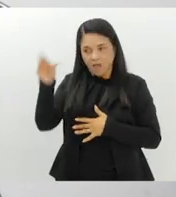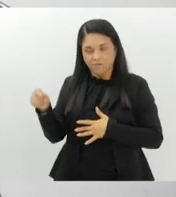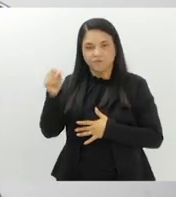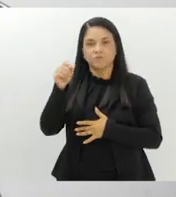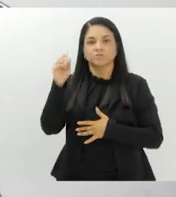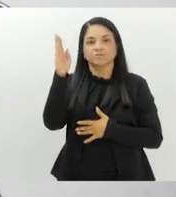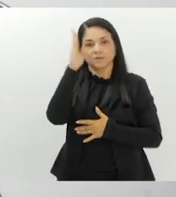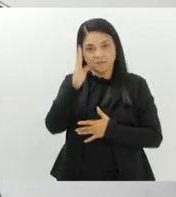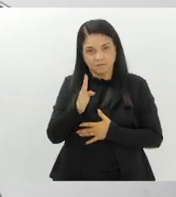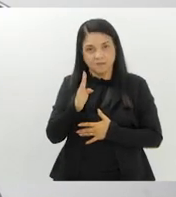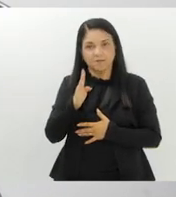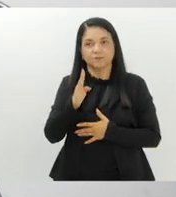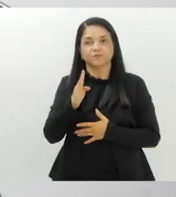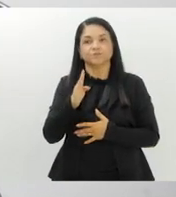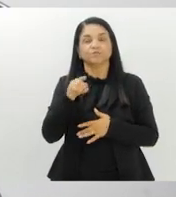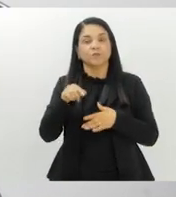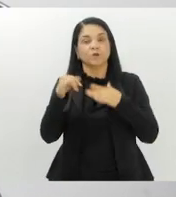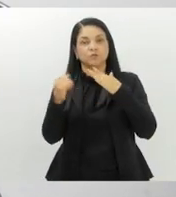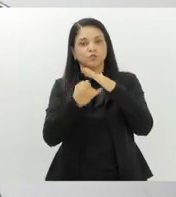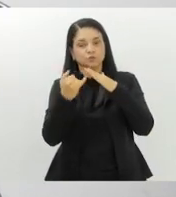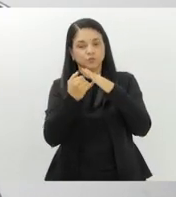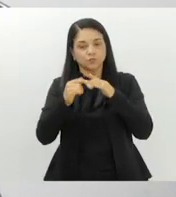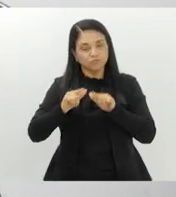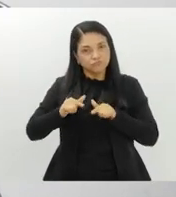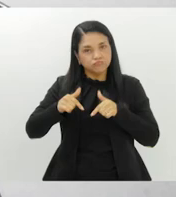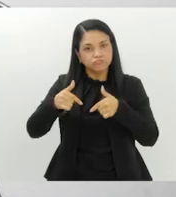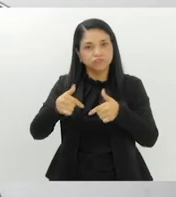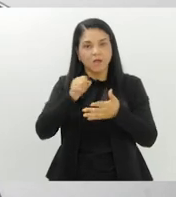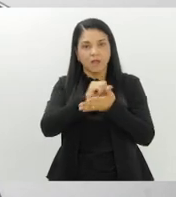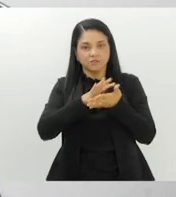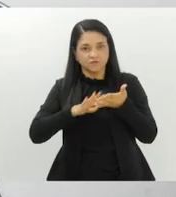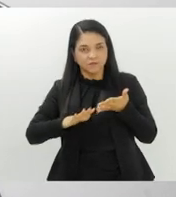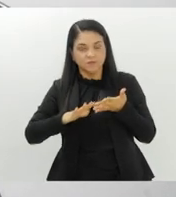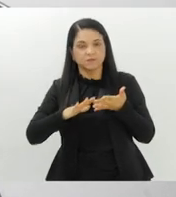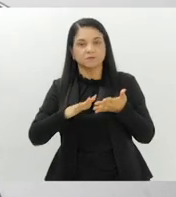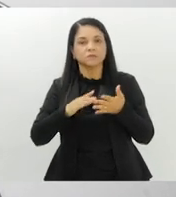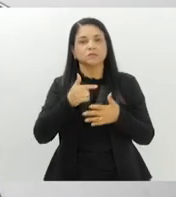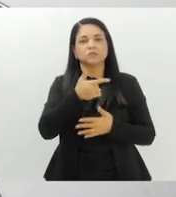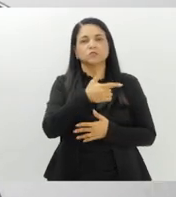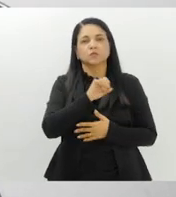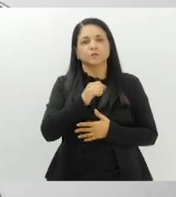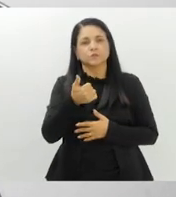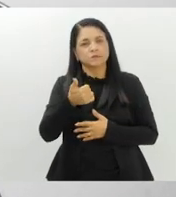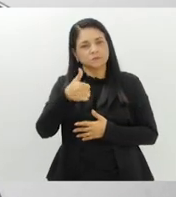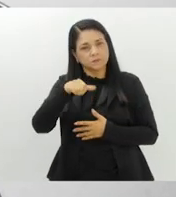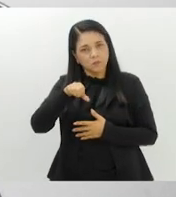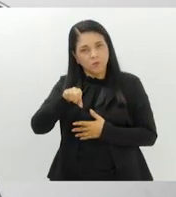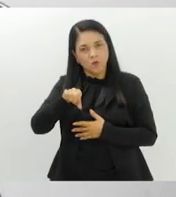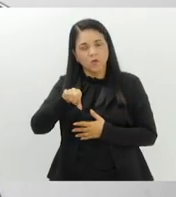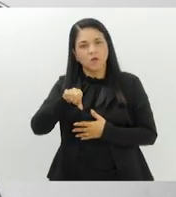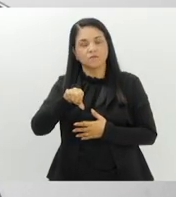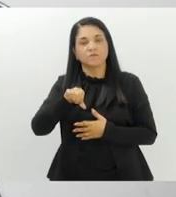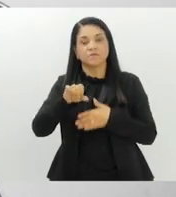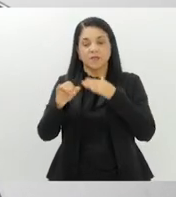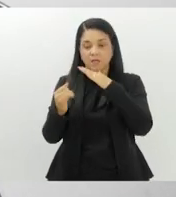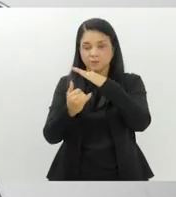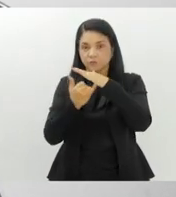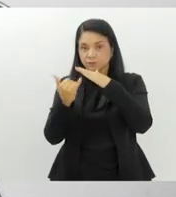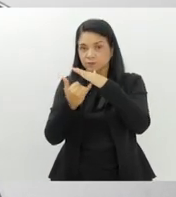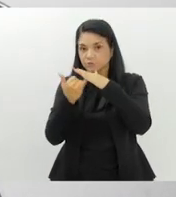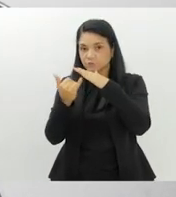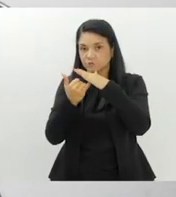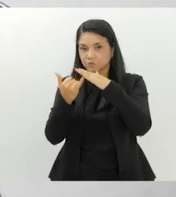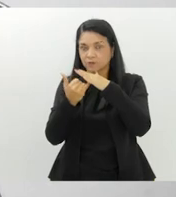o Instituto ele promove essas atividades e, desde 2019, quando a sua instituição, hoje